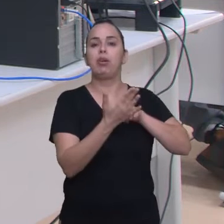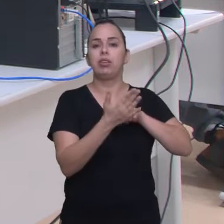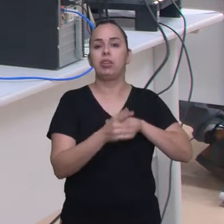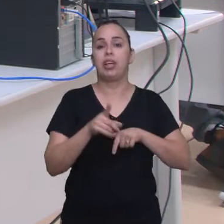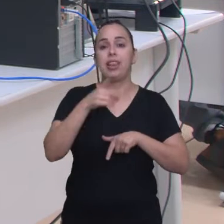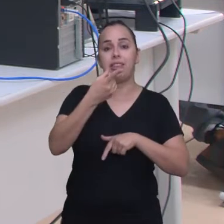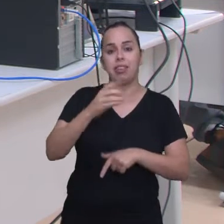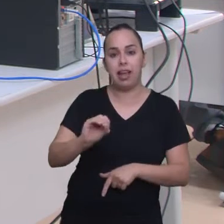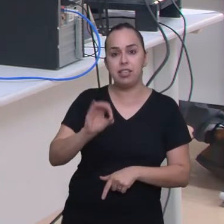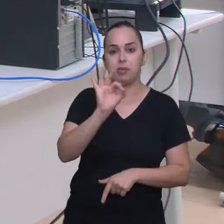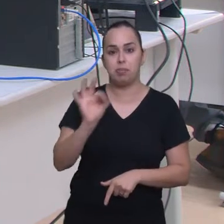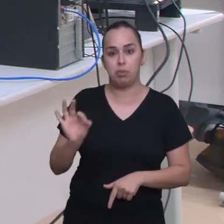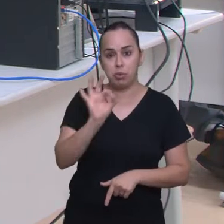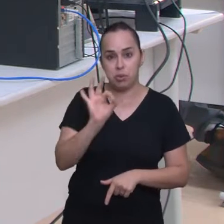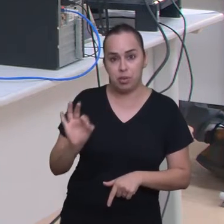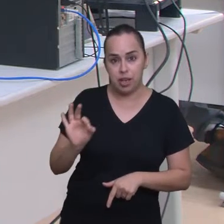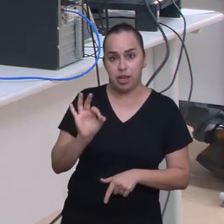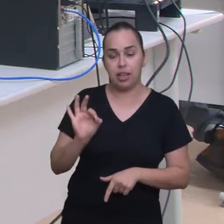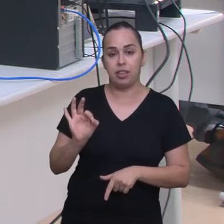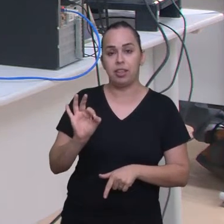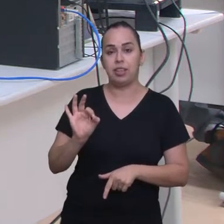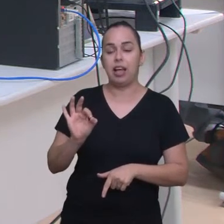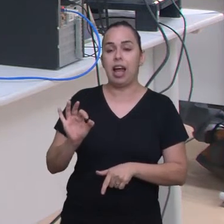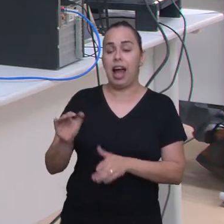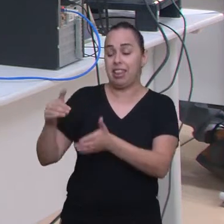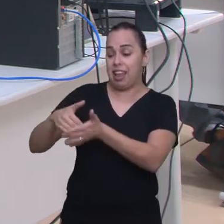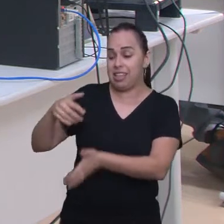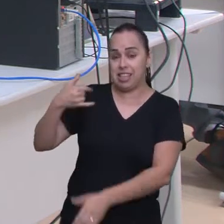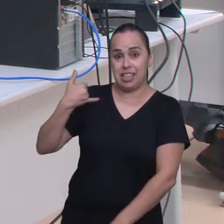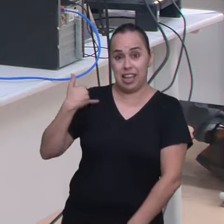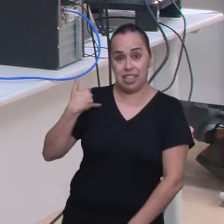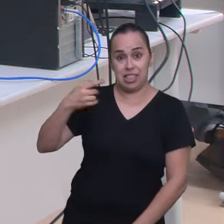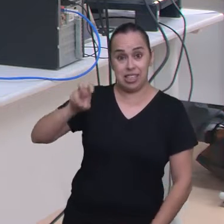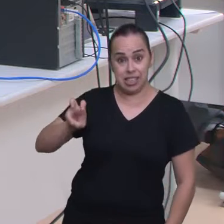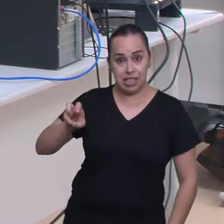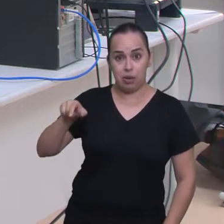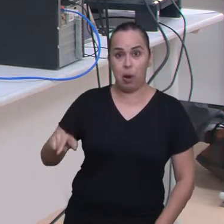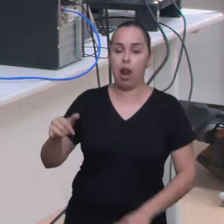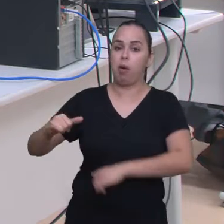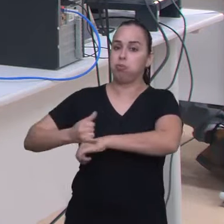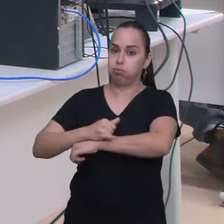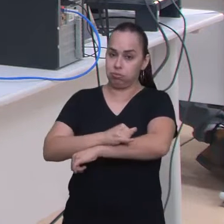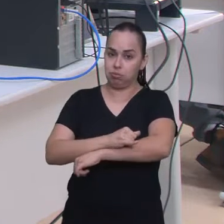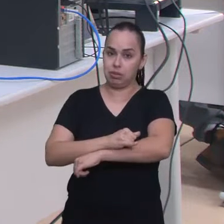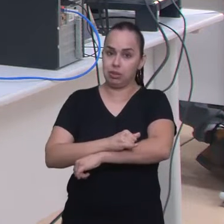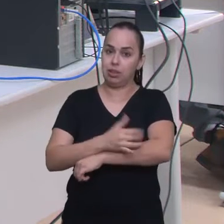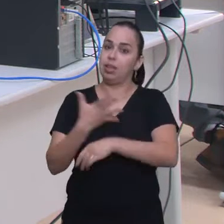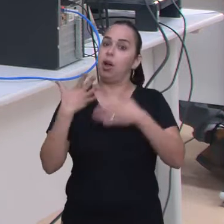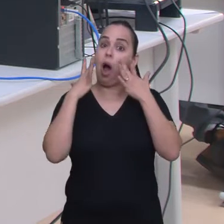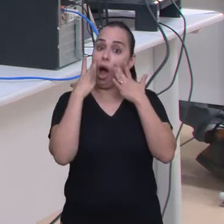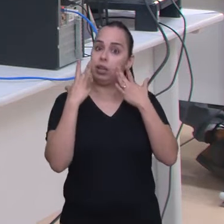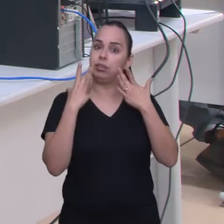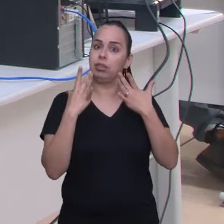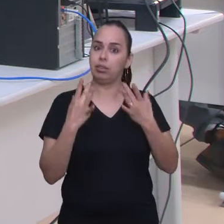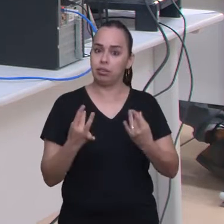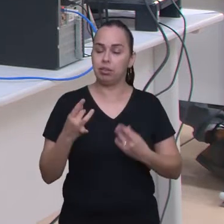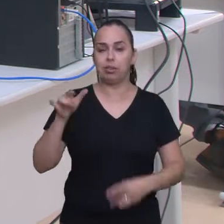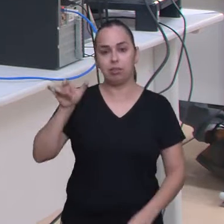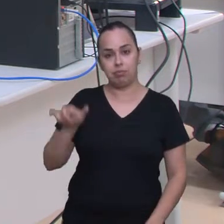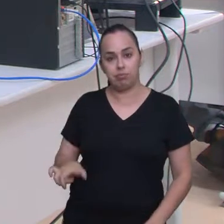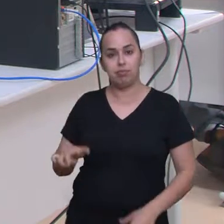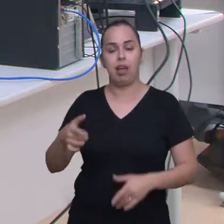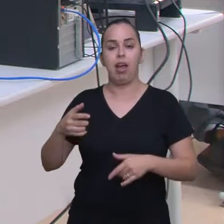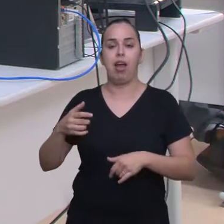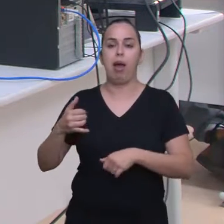que 10% das crianças brasileiras de até 5 anos estão acima do peso. Fica aí o alerta sobre os riscos